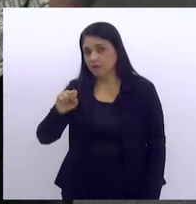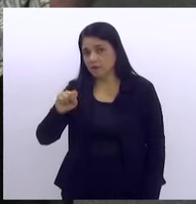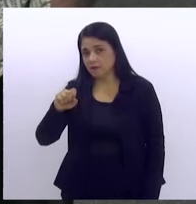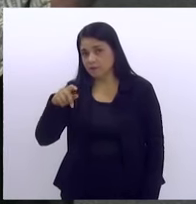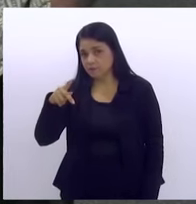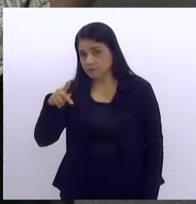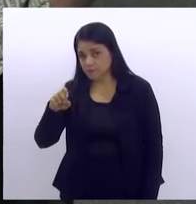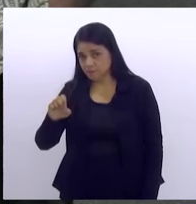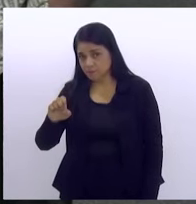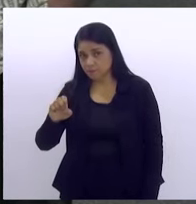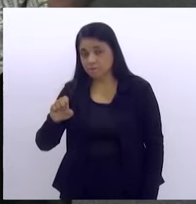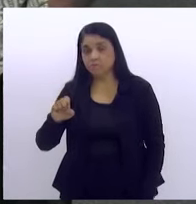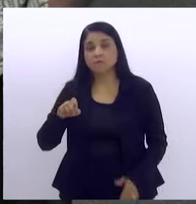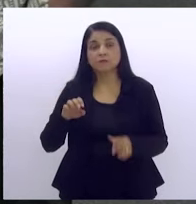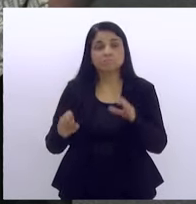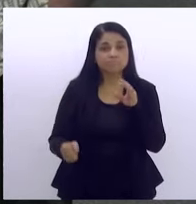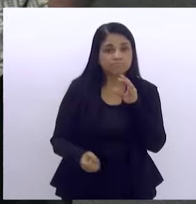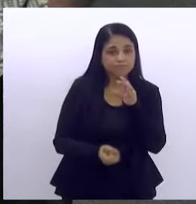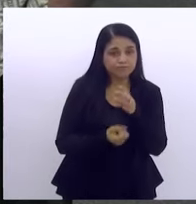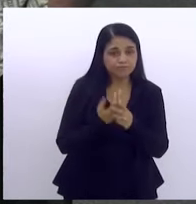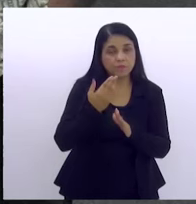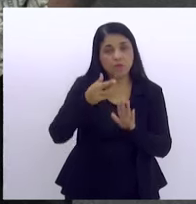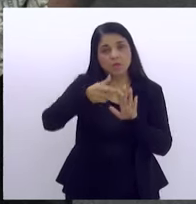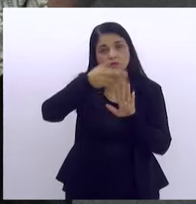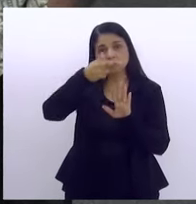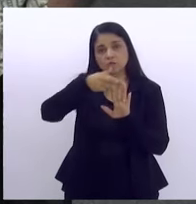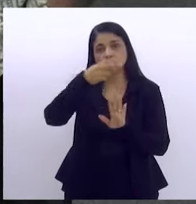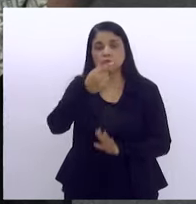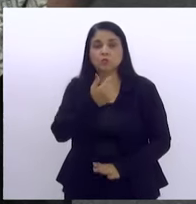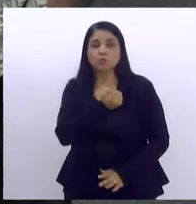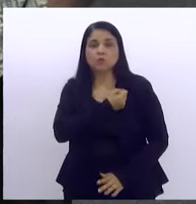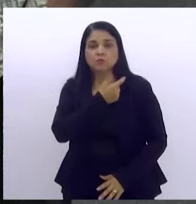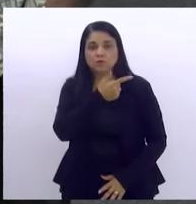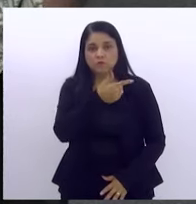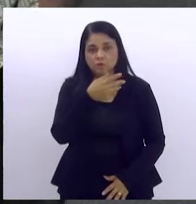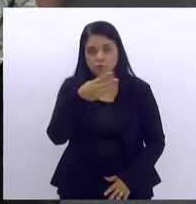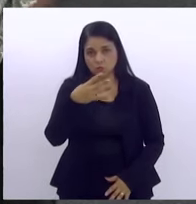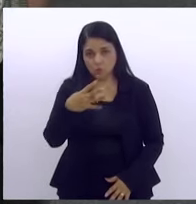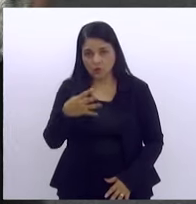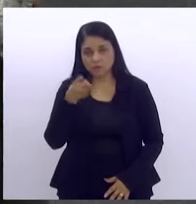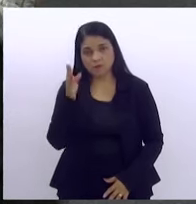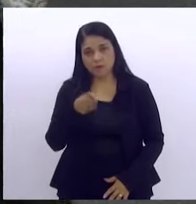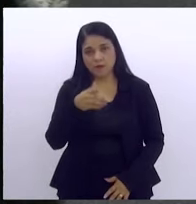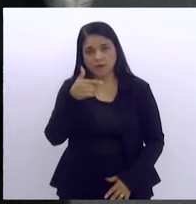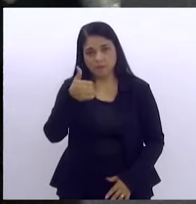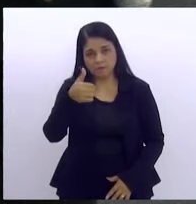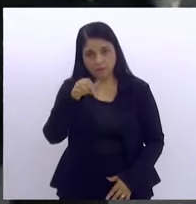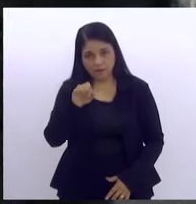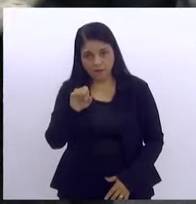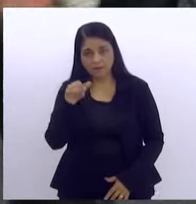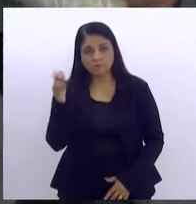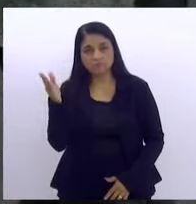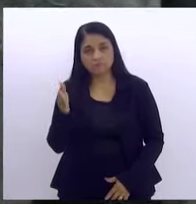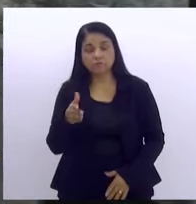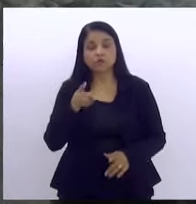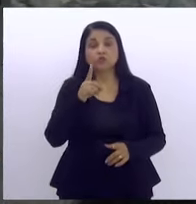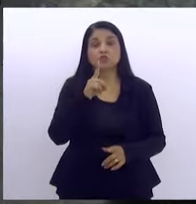sido criado por uma resolução número 2410, de 12 de abril